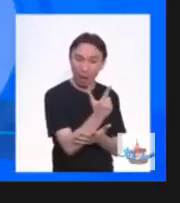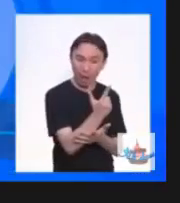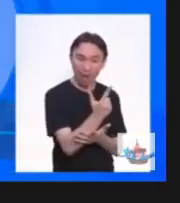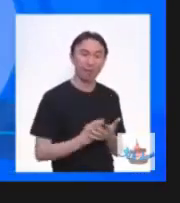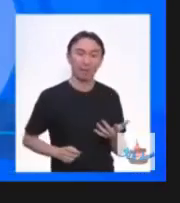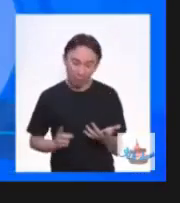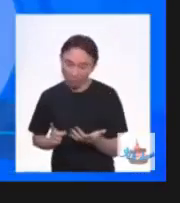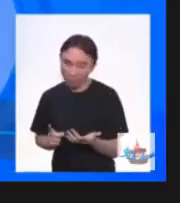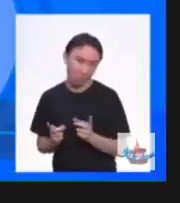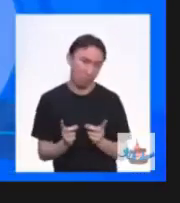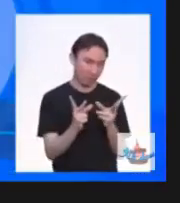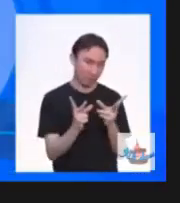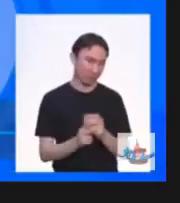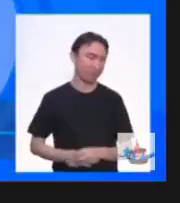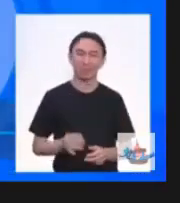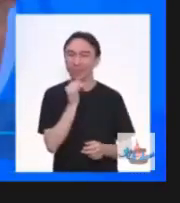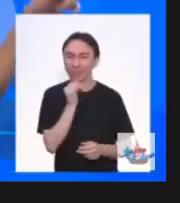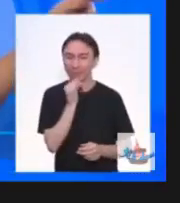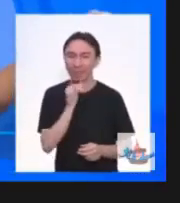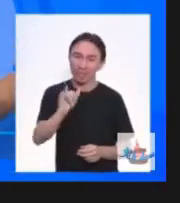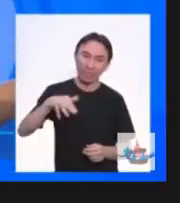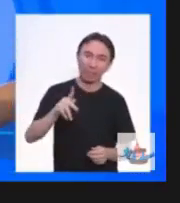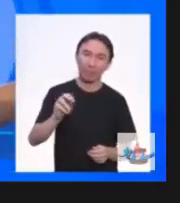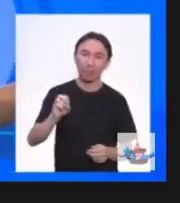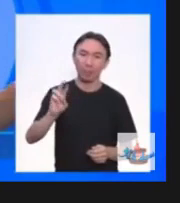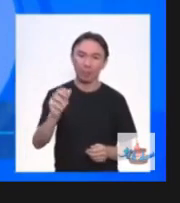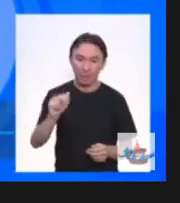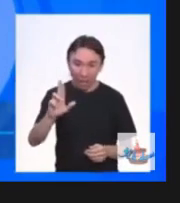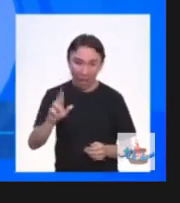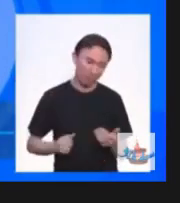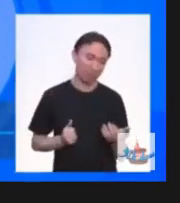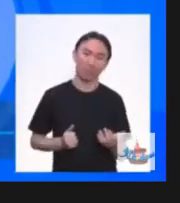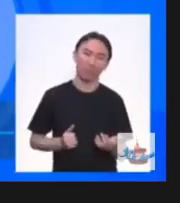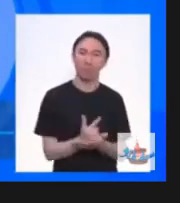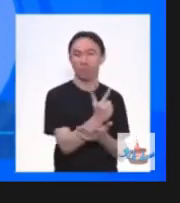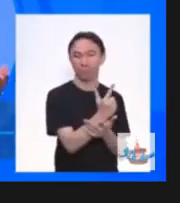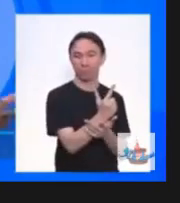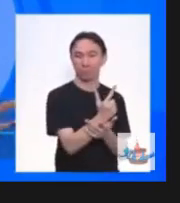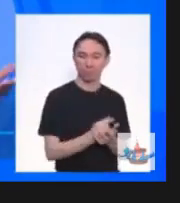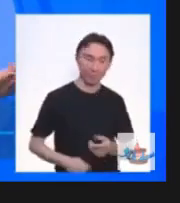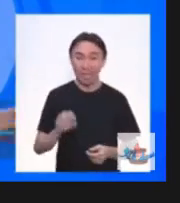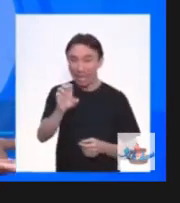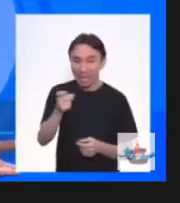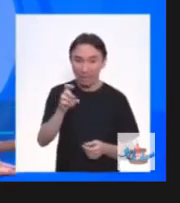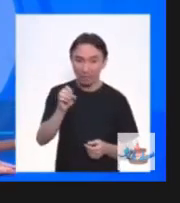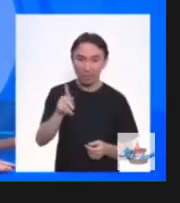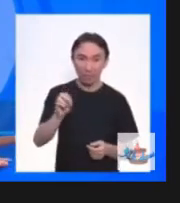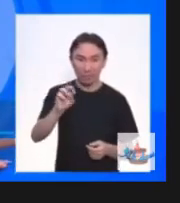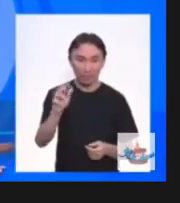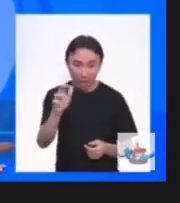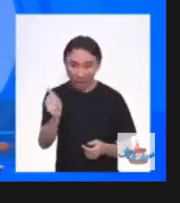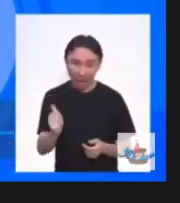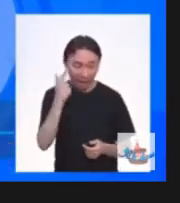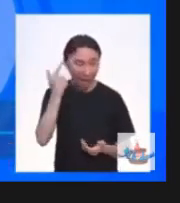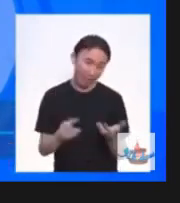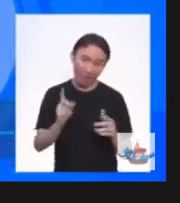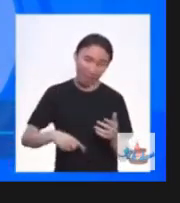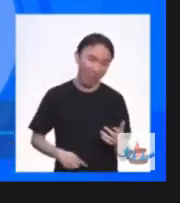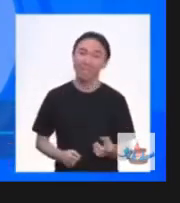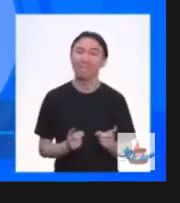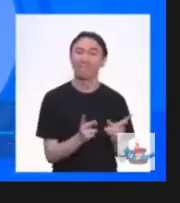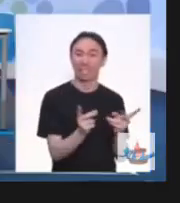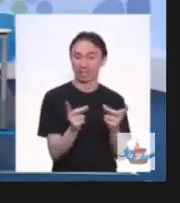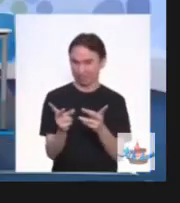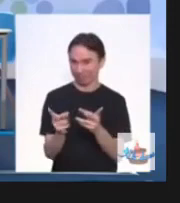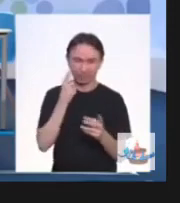importo, eu estou comprando. Quando eu exporto, eu estou vendendo. Quem vende mais, lucra lucra mais e tem superávit, certo? Então, vamos